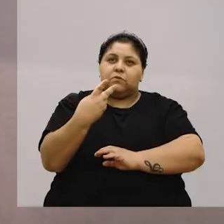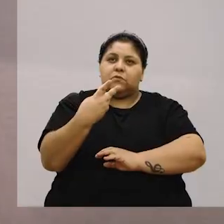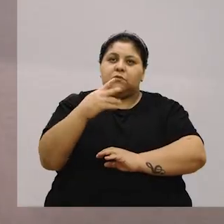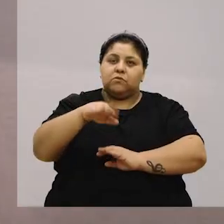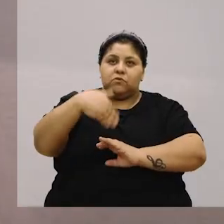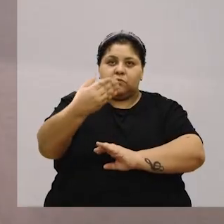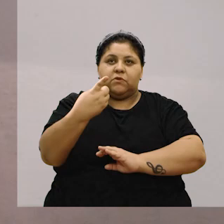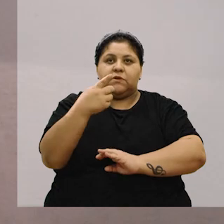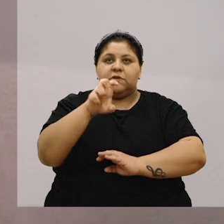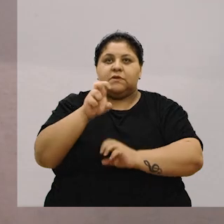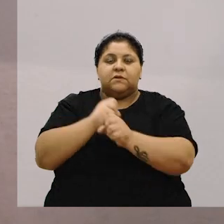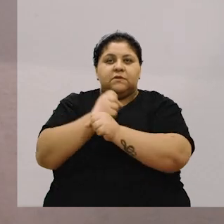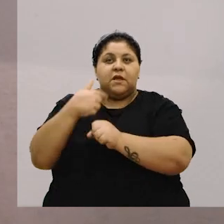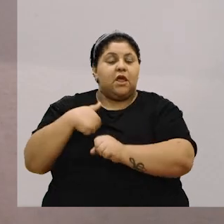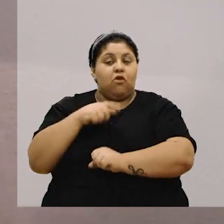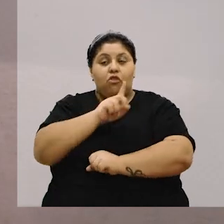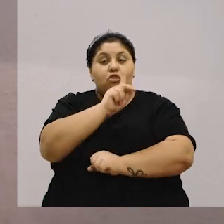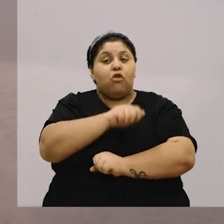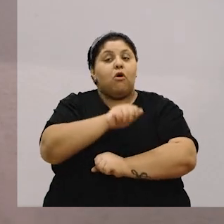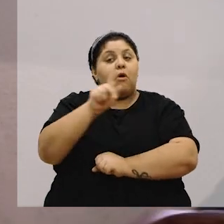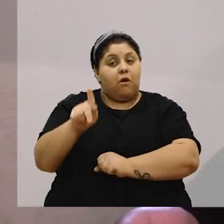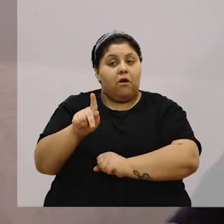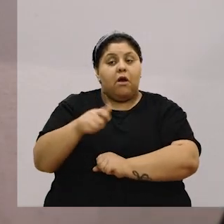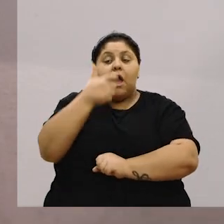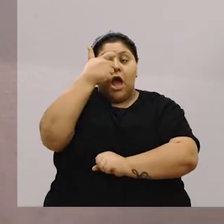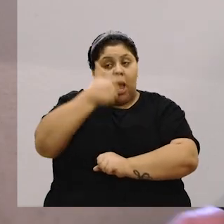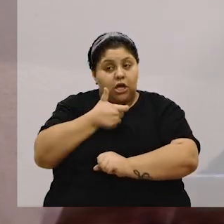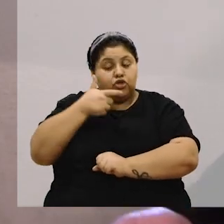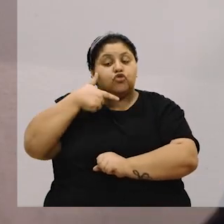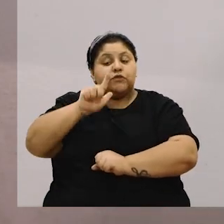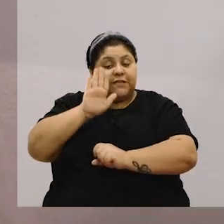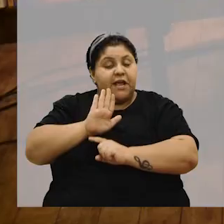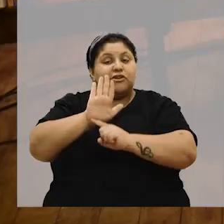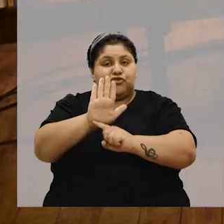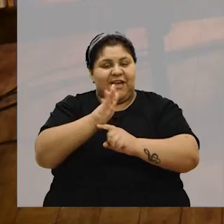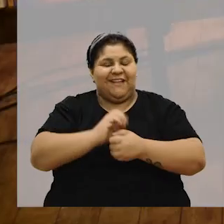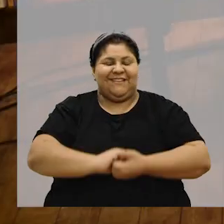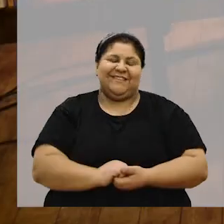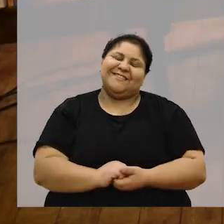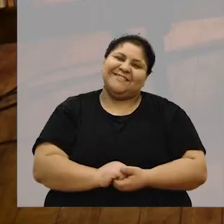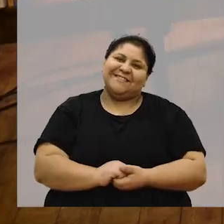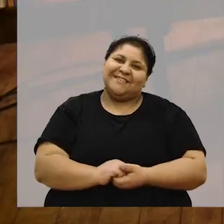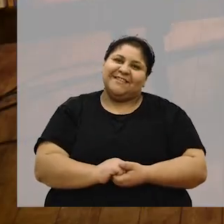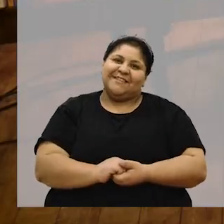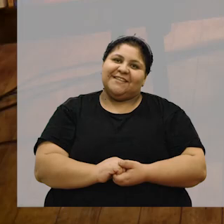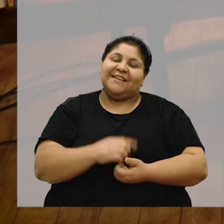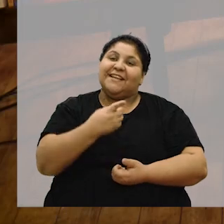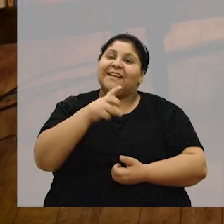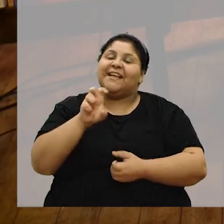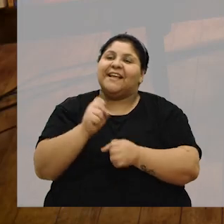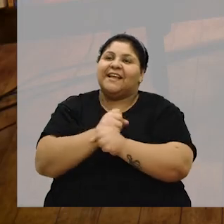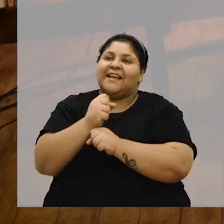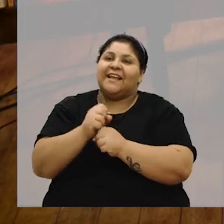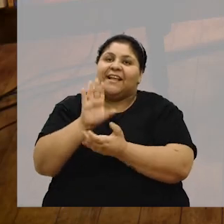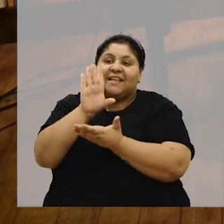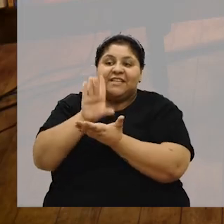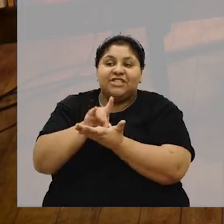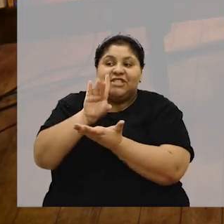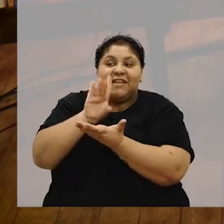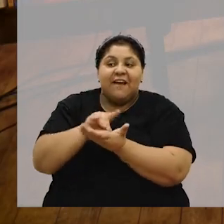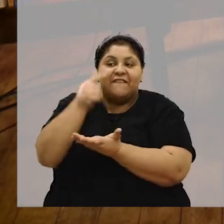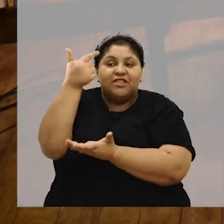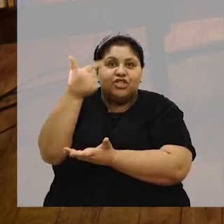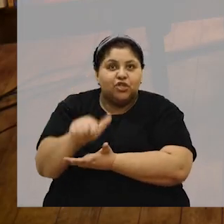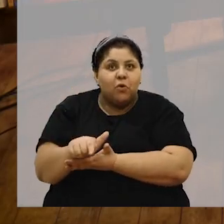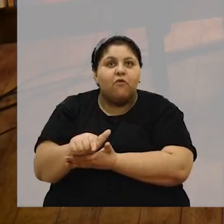em próximos 15 anos eu não estaria aposentado ainda, então acho que eu conseguiria ajudar de alguma forma. Quem sabe daqui a 15 anos a